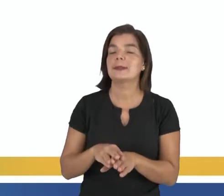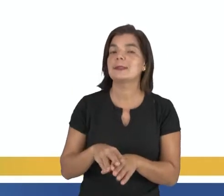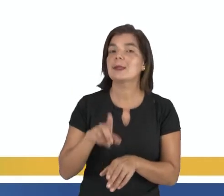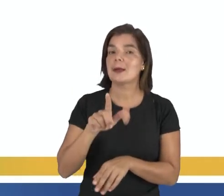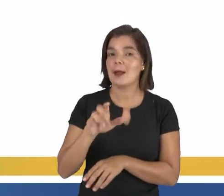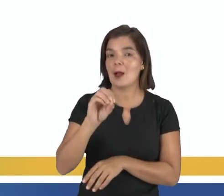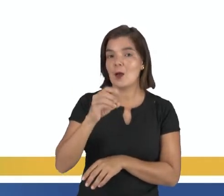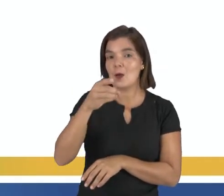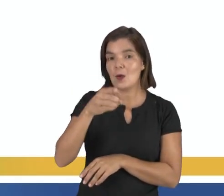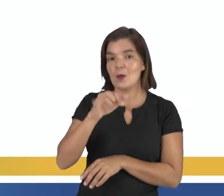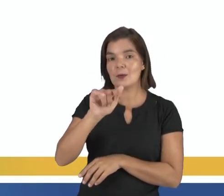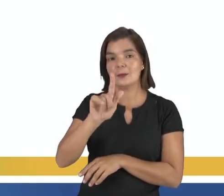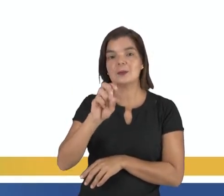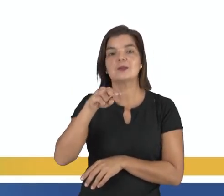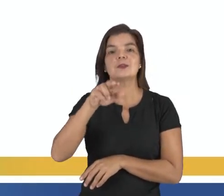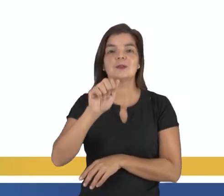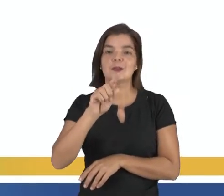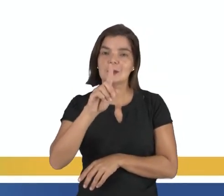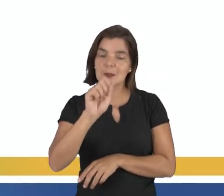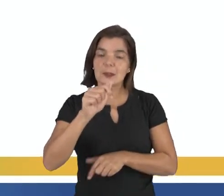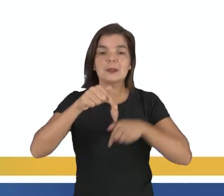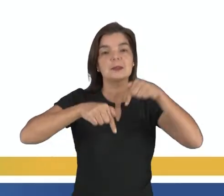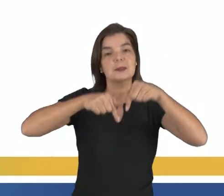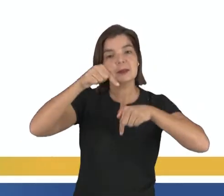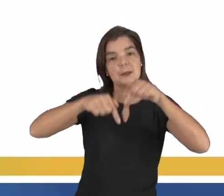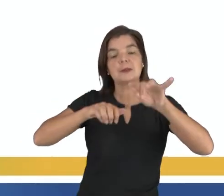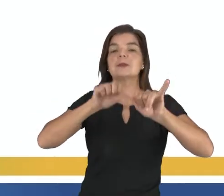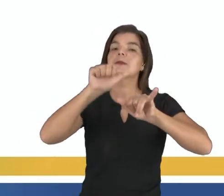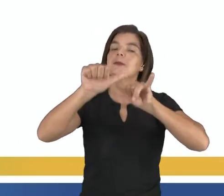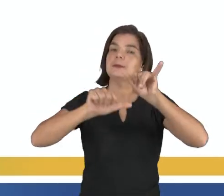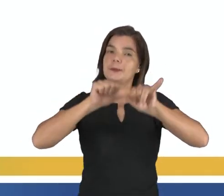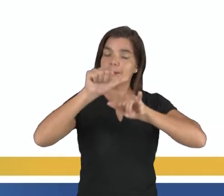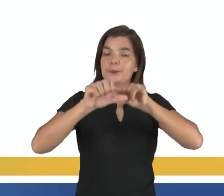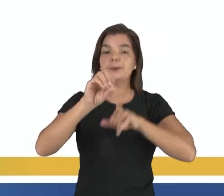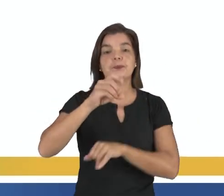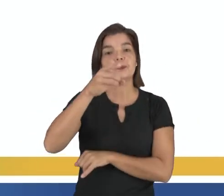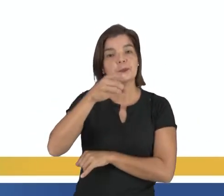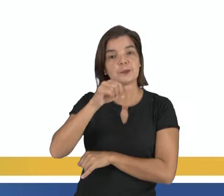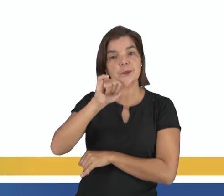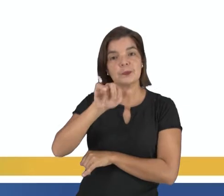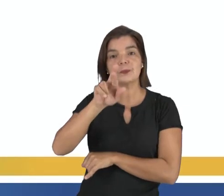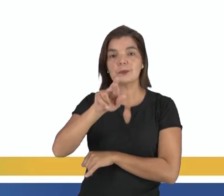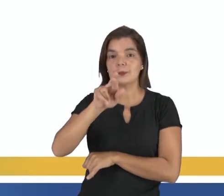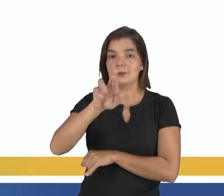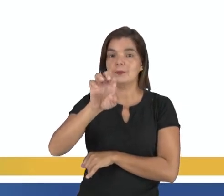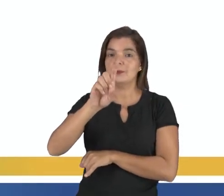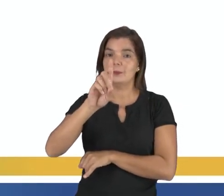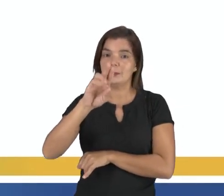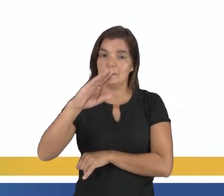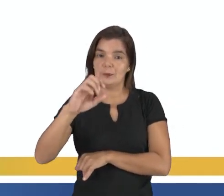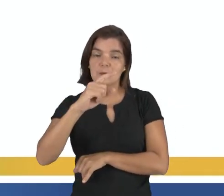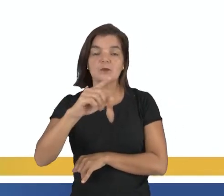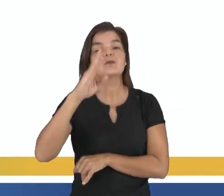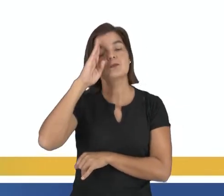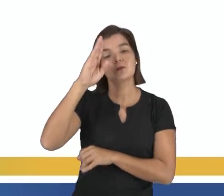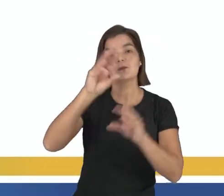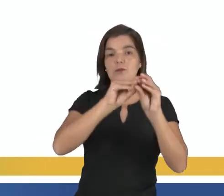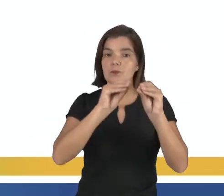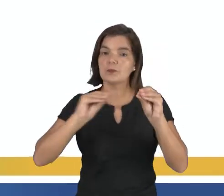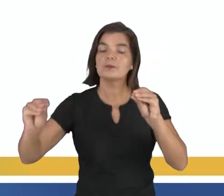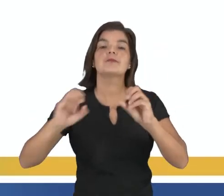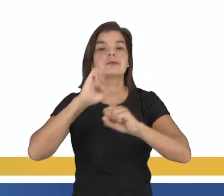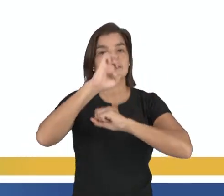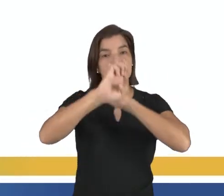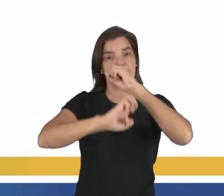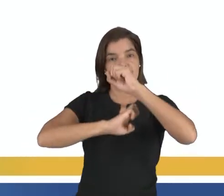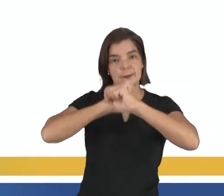oxigenada. Então, isso aqui também é uma reação de oxirredução, onde nós temos a principal característica, a transferência de elétrons